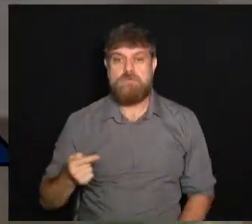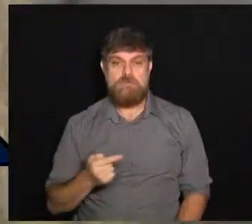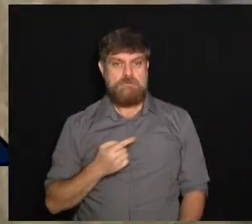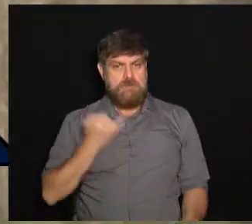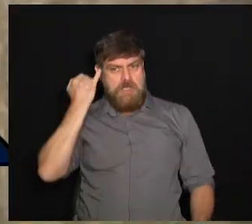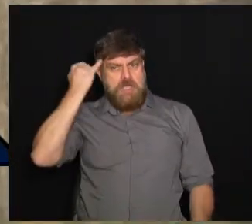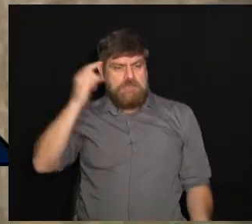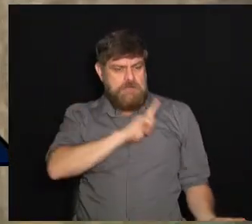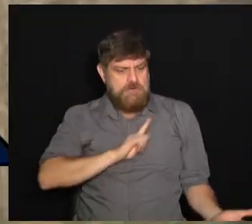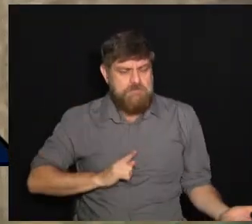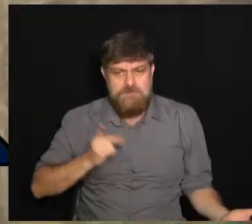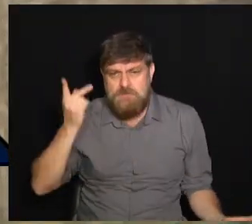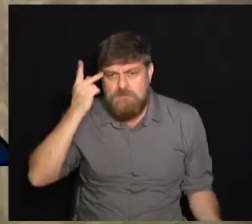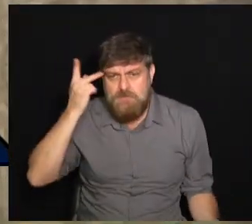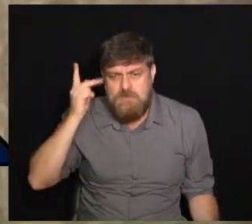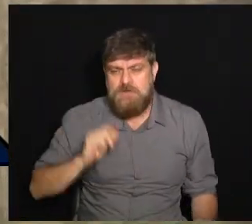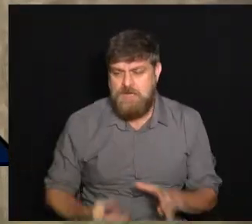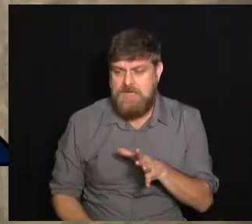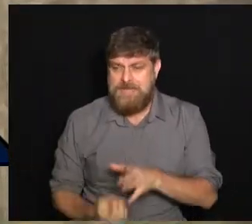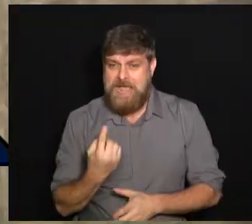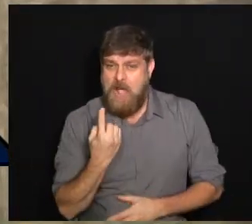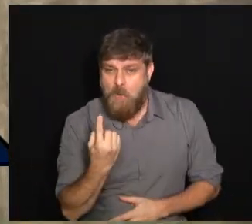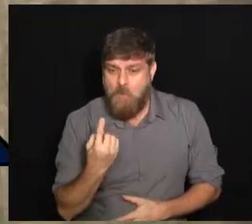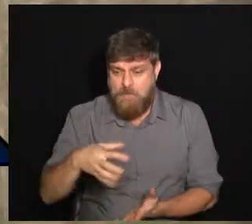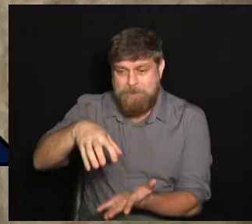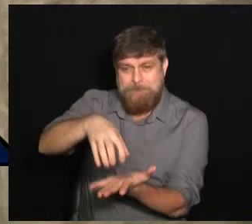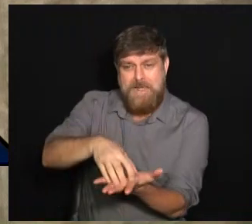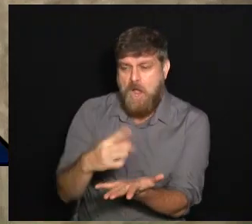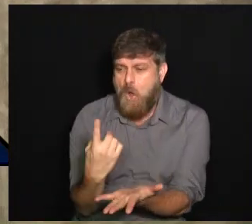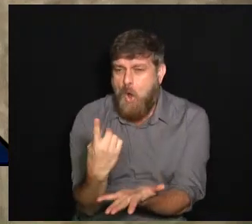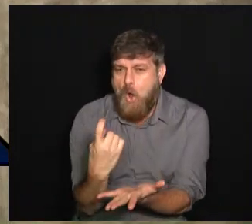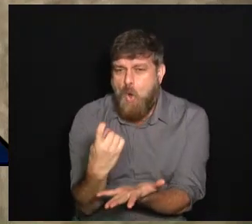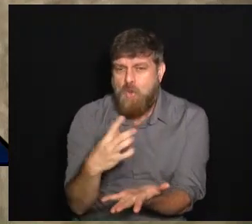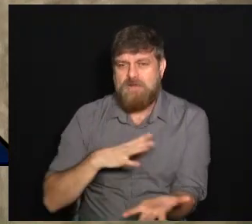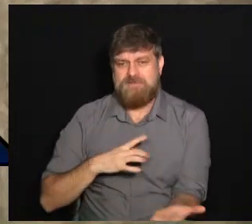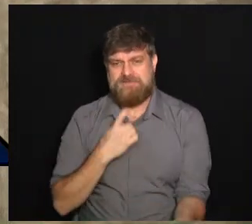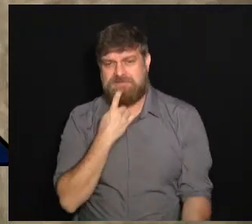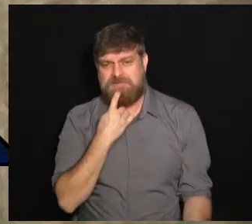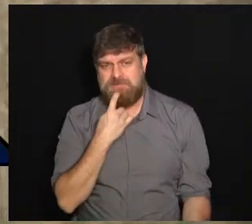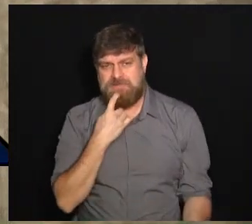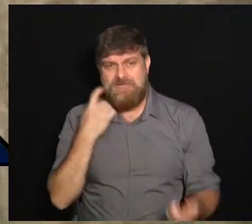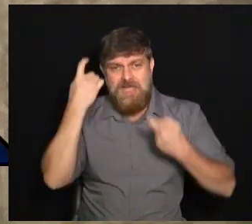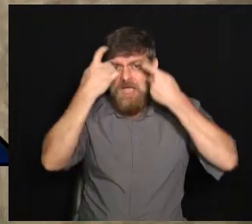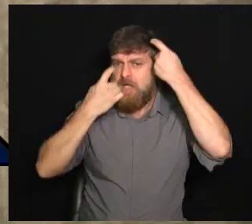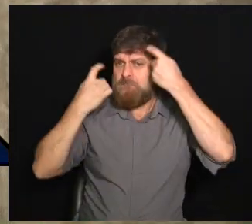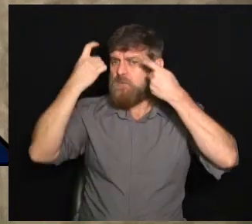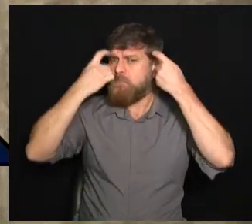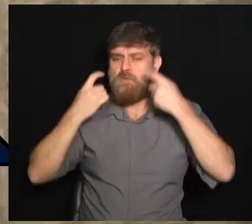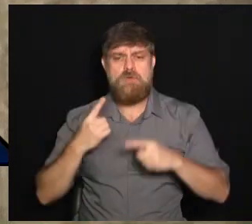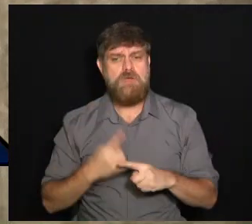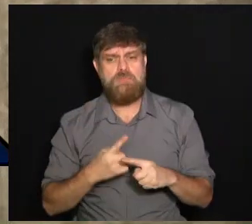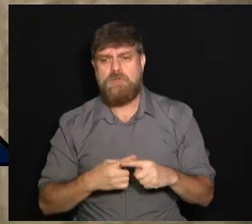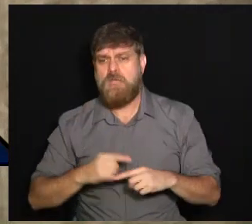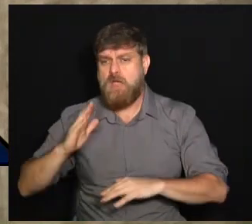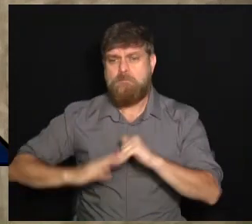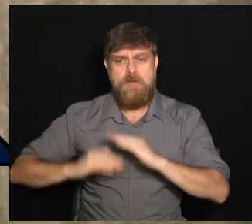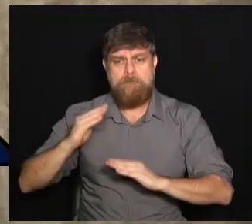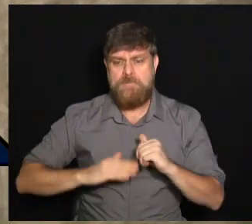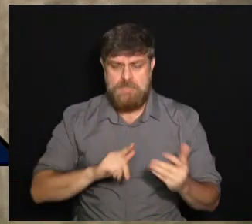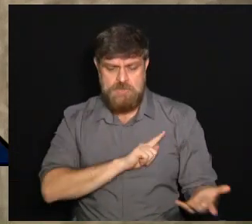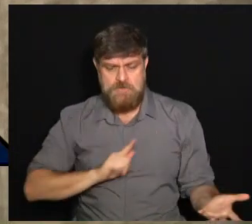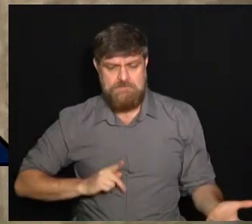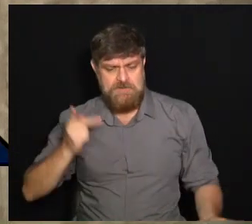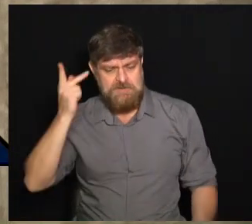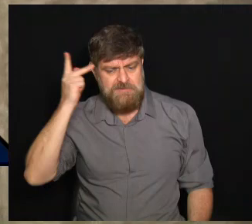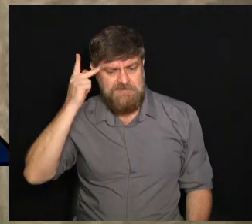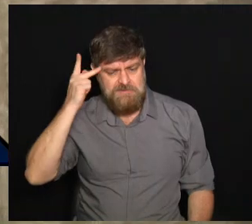a ideia do governo do estado é criar uma superdelegacia na cidade. O que me preocupa é que foi uma iniciativa que o governador